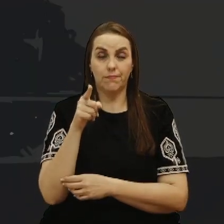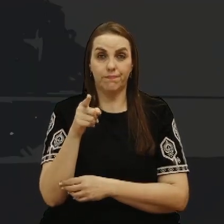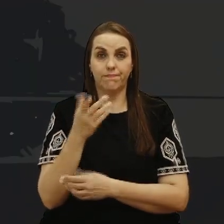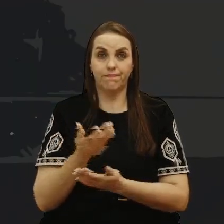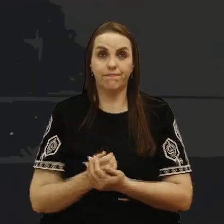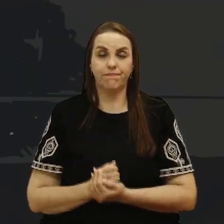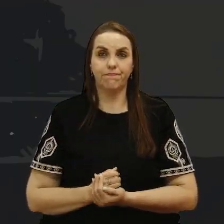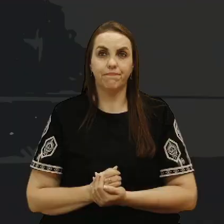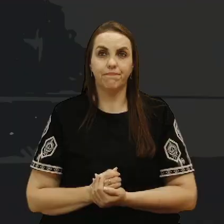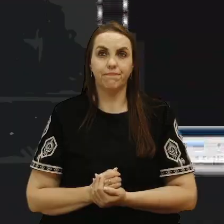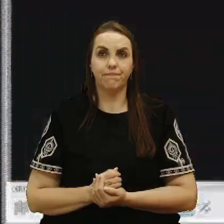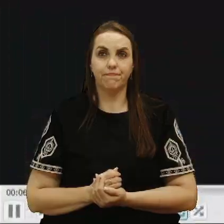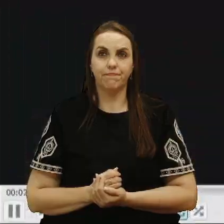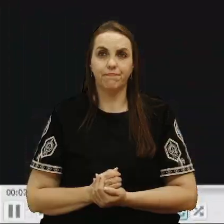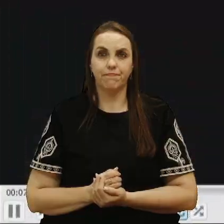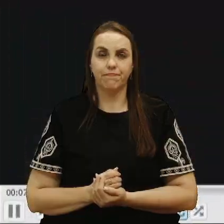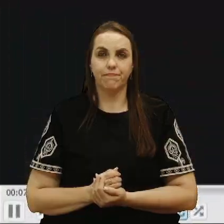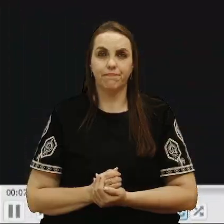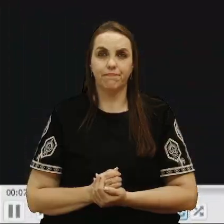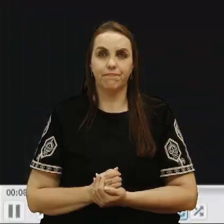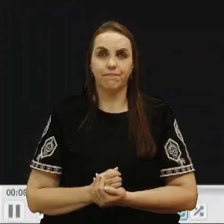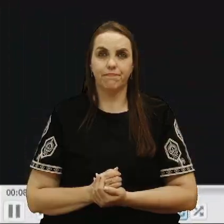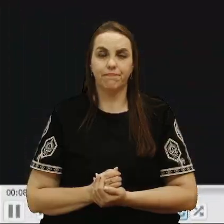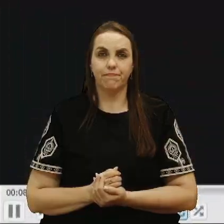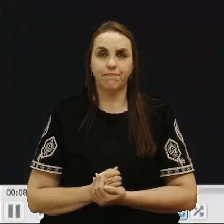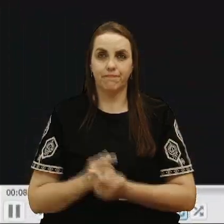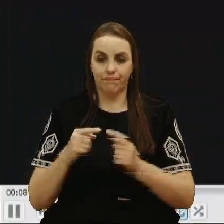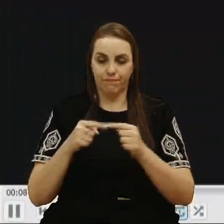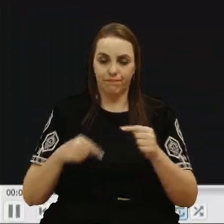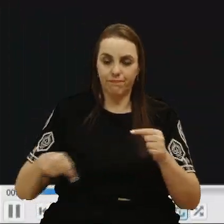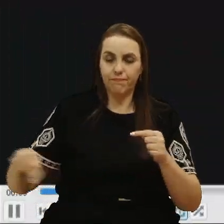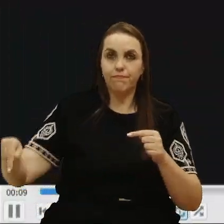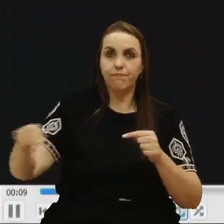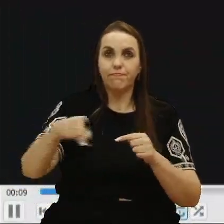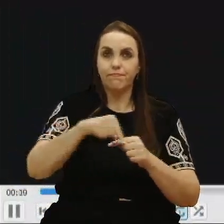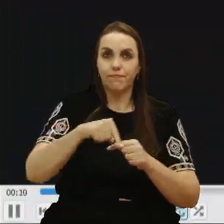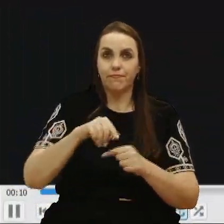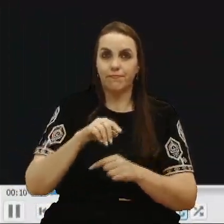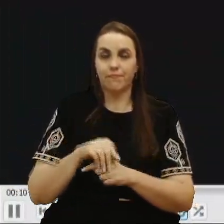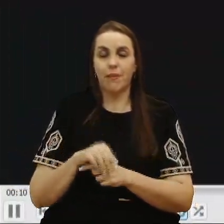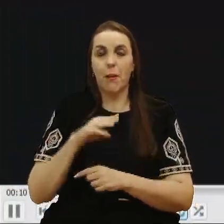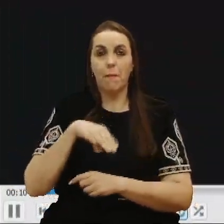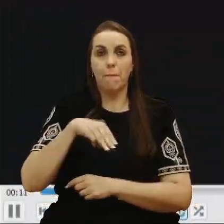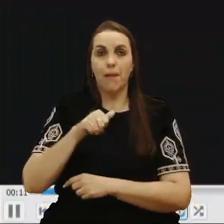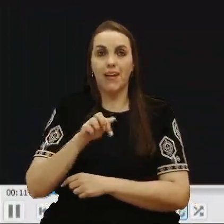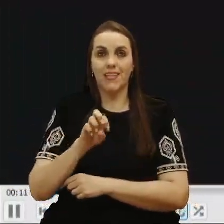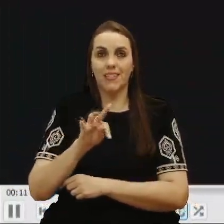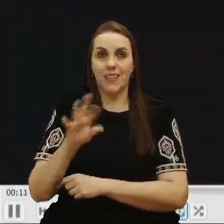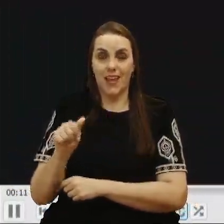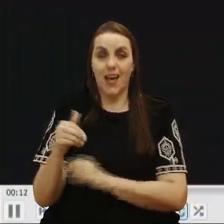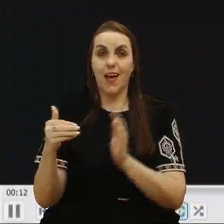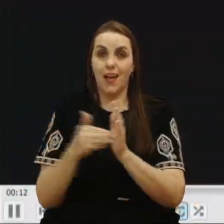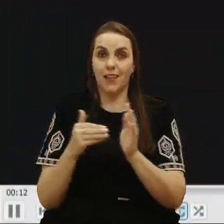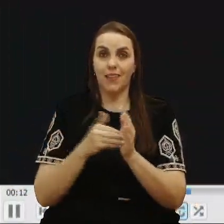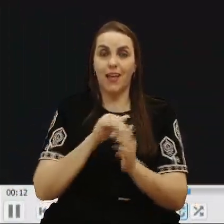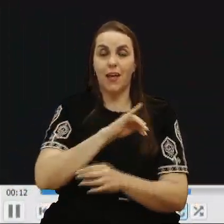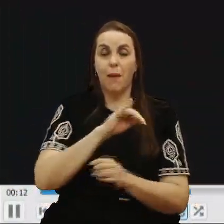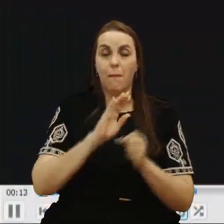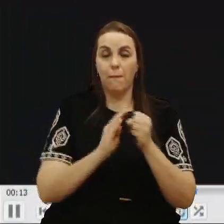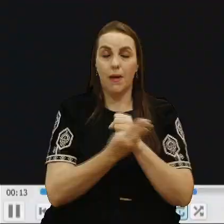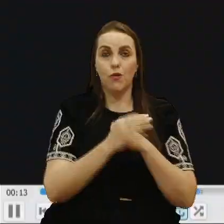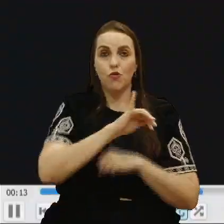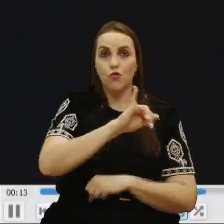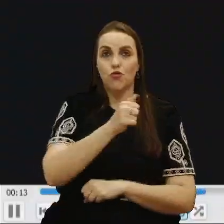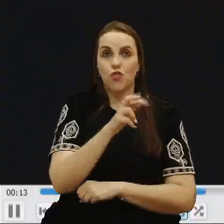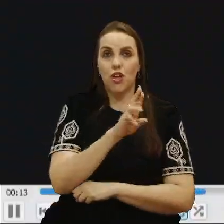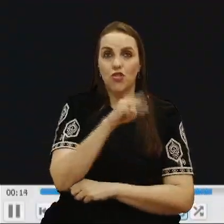Suzim, que liga pela barragem da Maestra até o Jardim das Hortênsias, 100 metros, 100 metros,